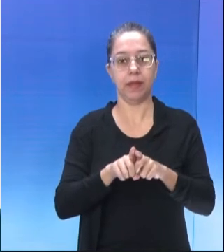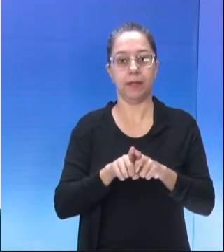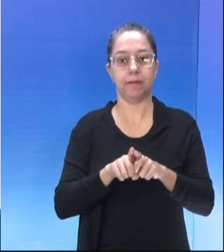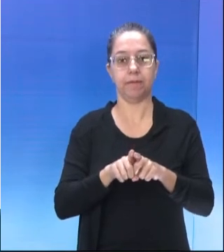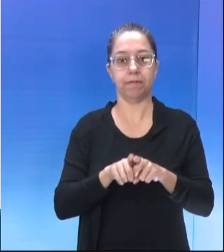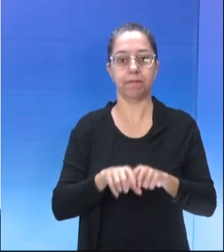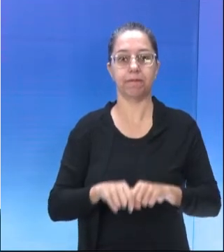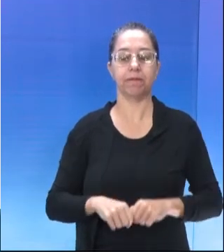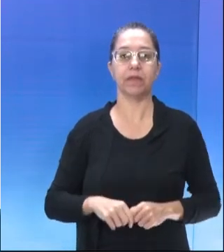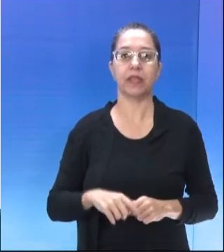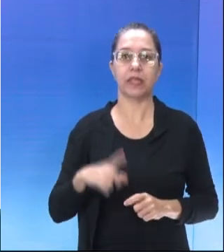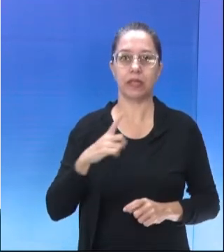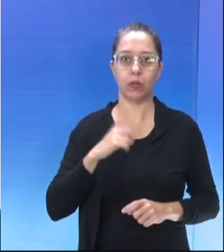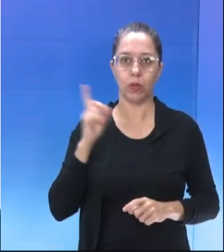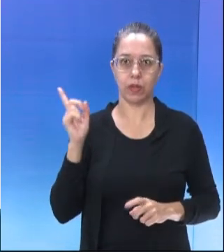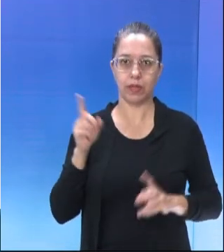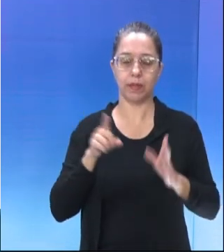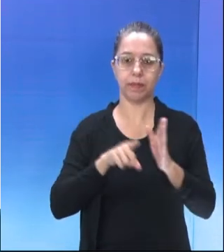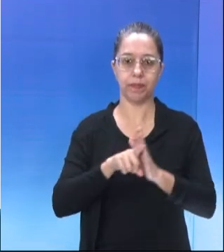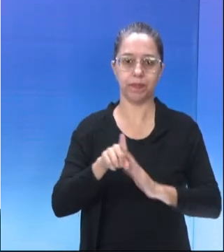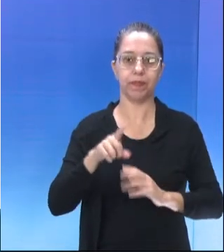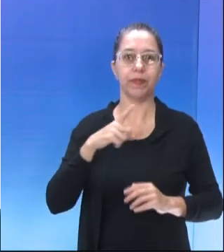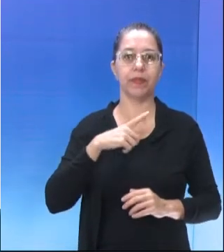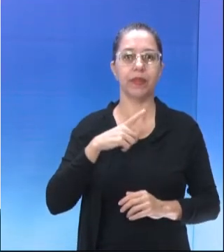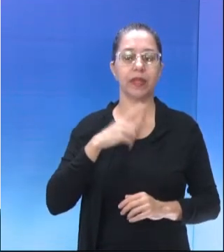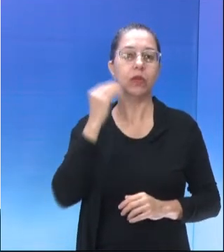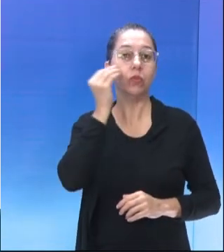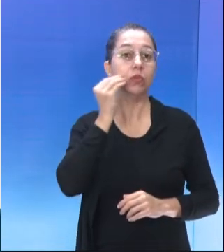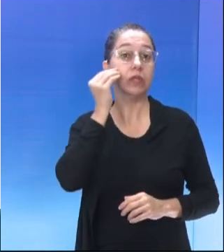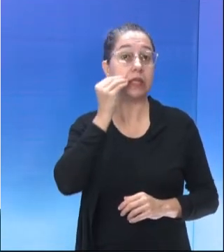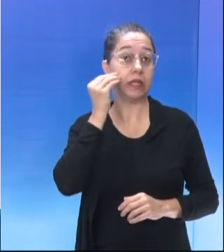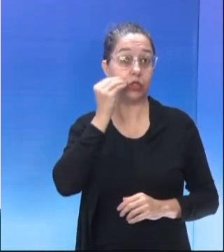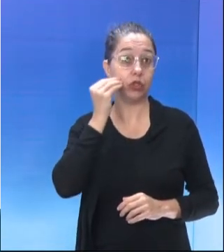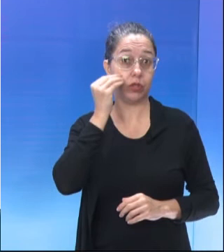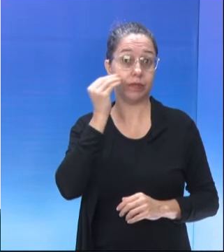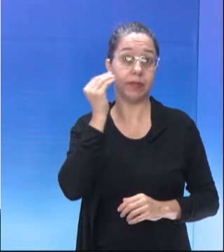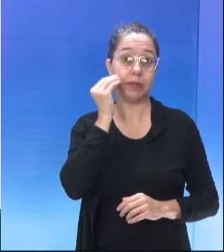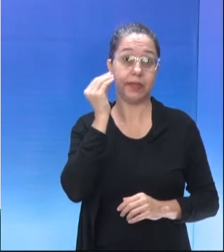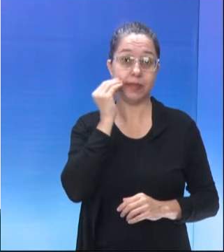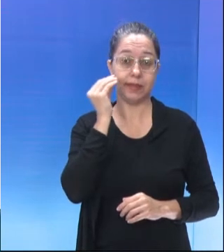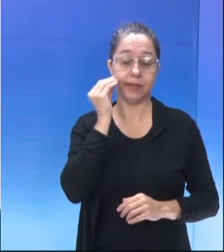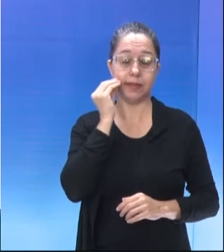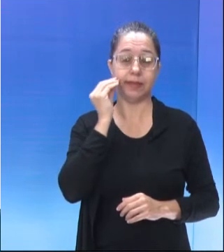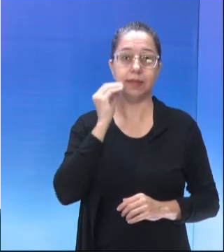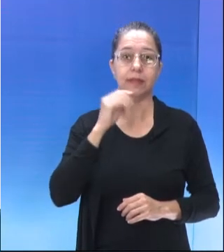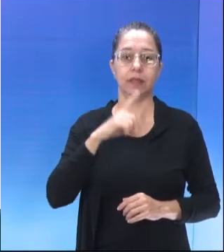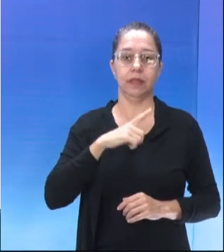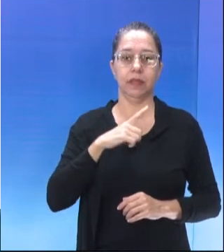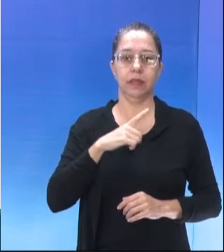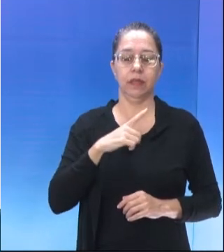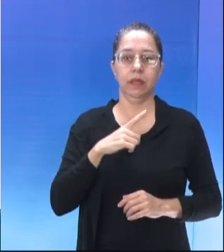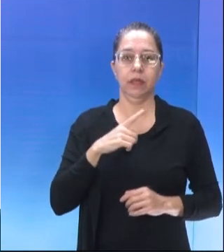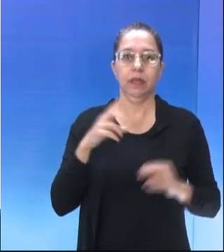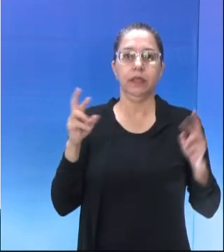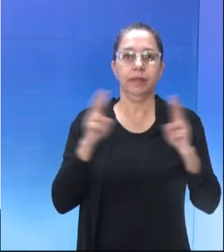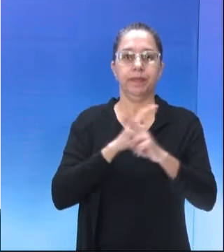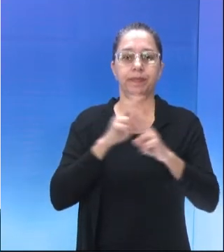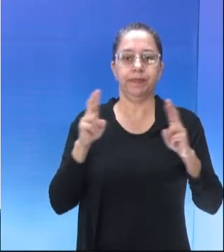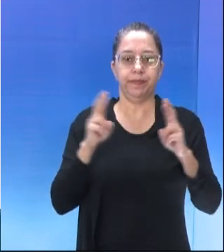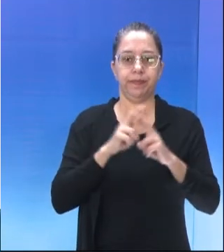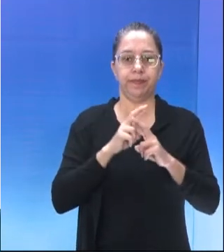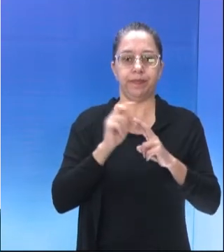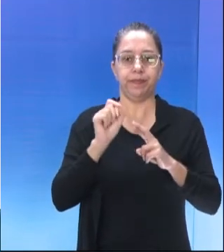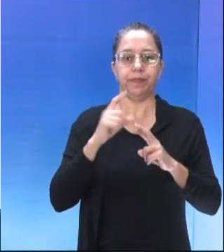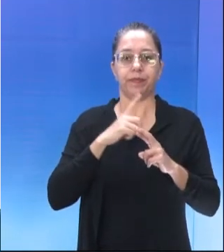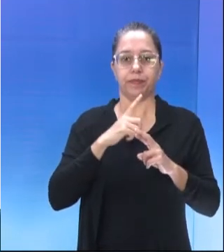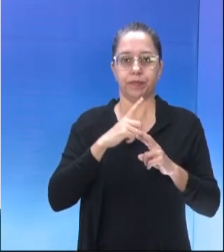só, o item traz para nós um teste, um experimento feito relacionado à